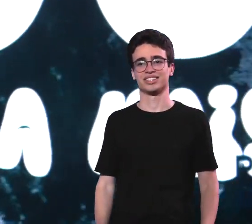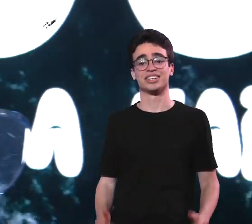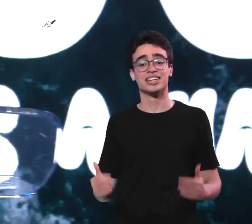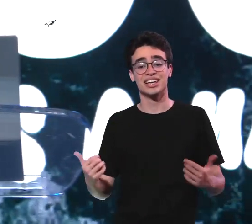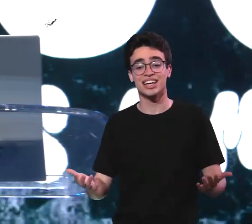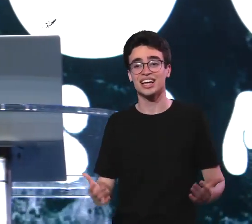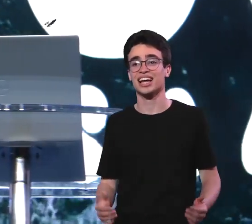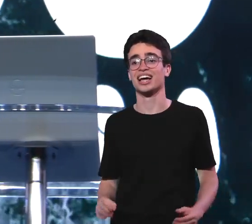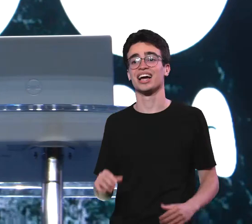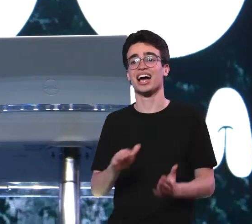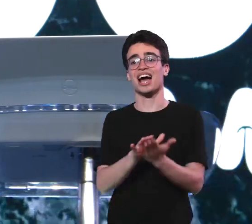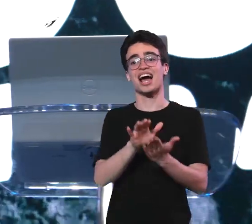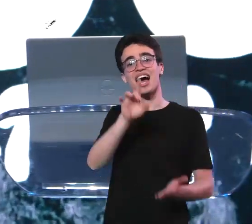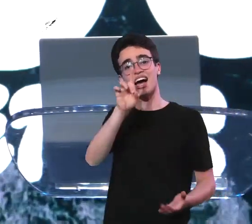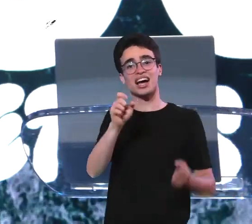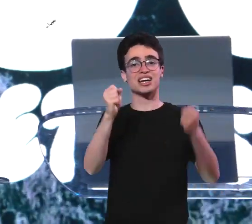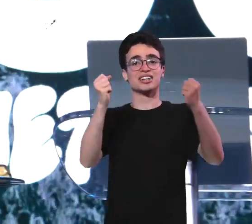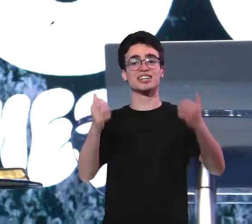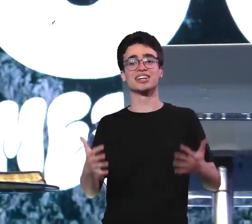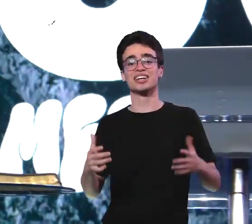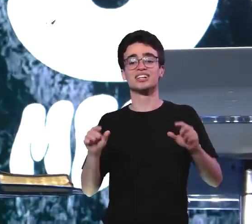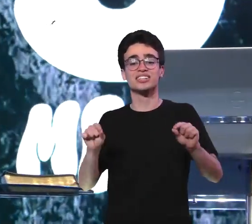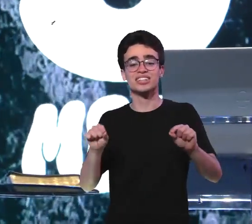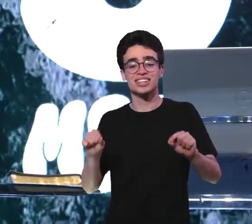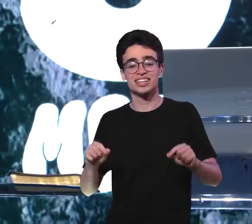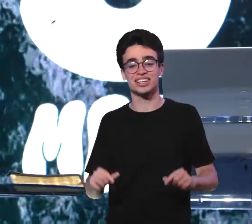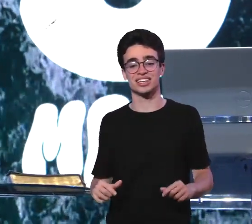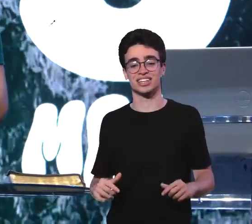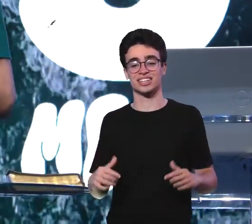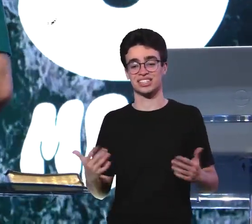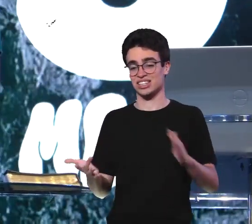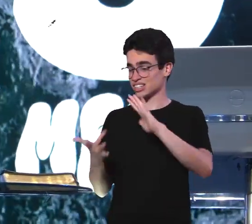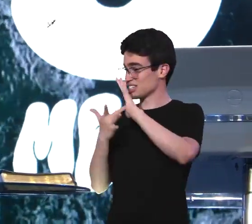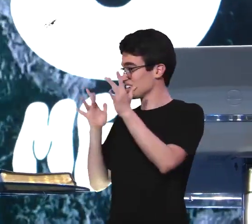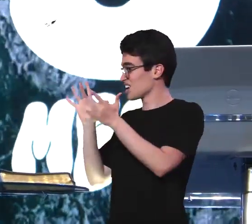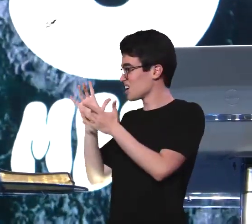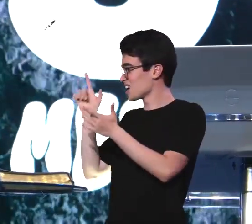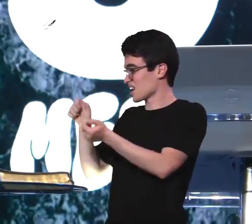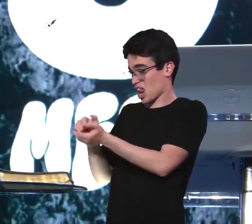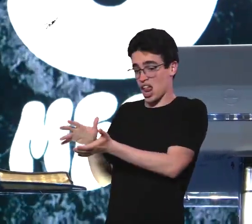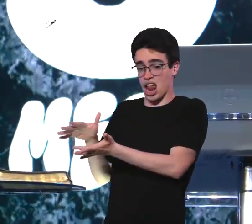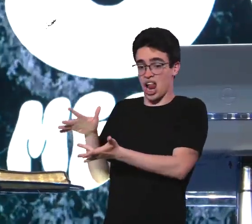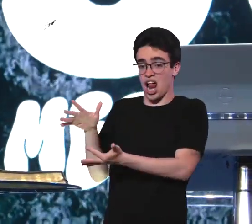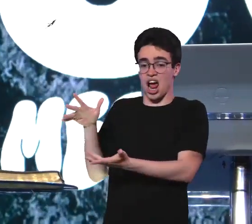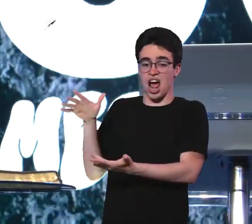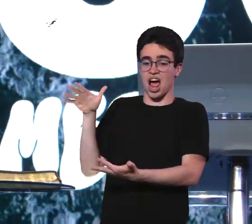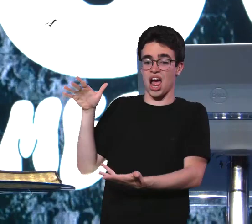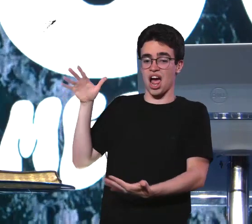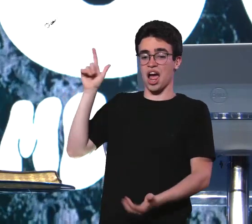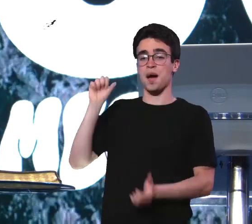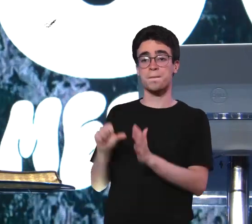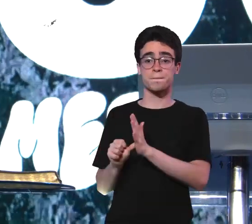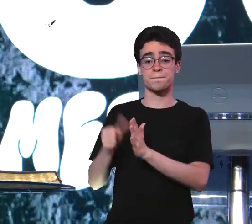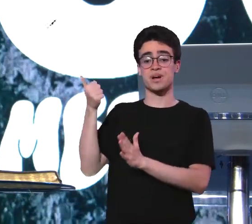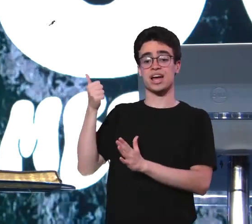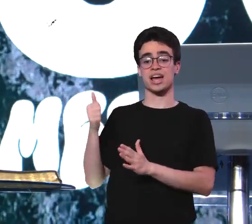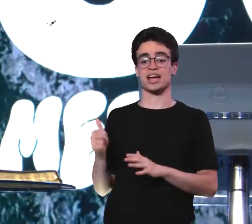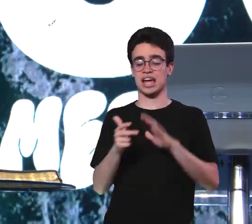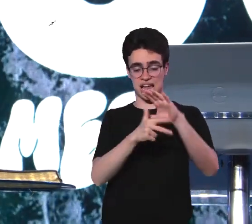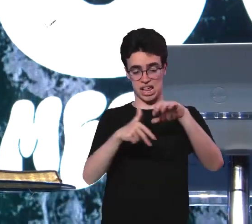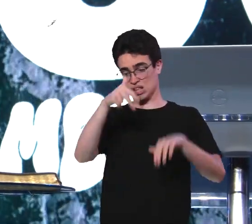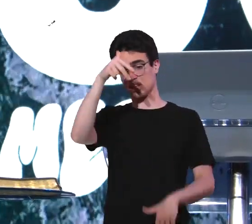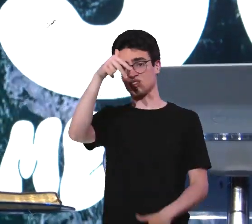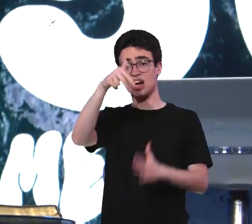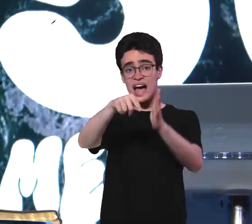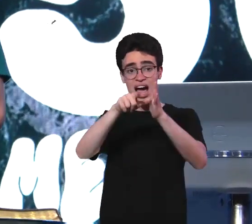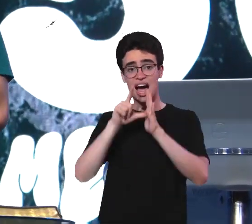A Bíblia conta que quando Jesus foi visto em glória pela primeira vez, antes da ressurreição, no